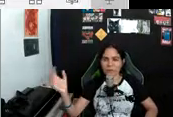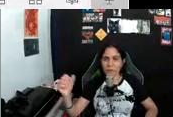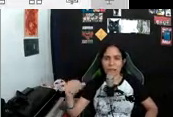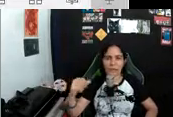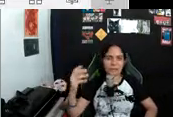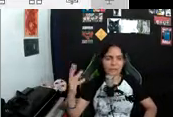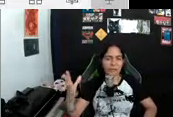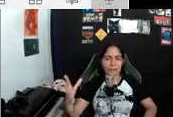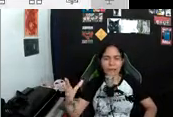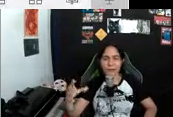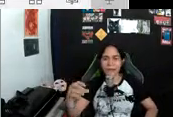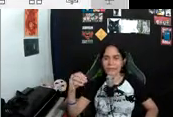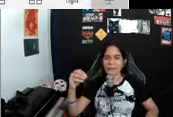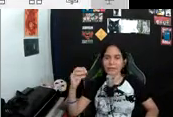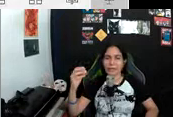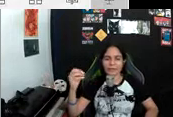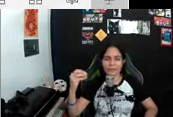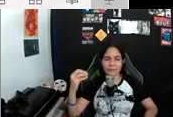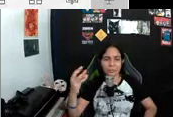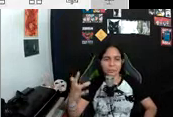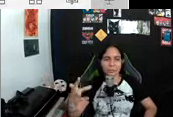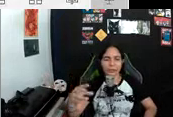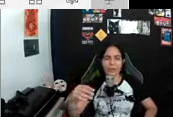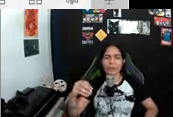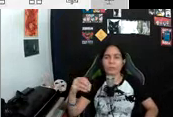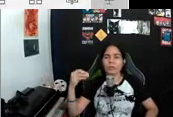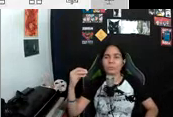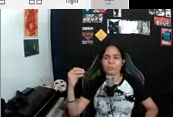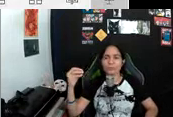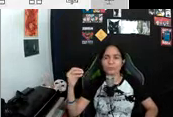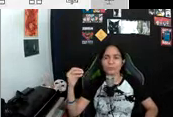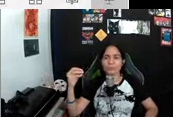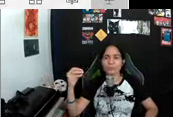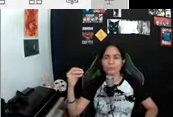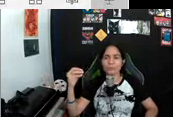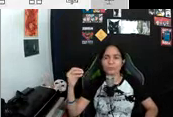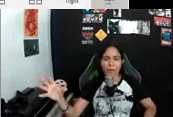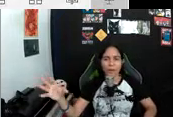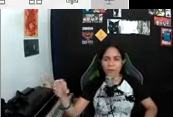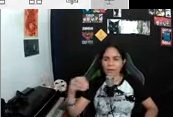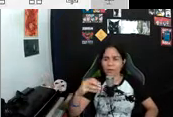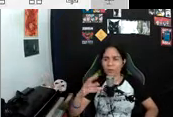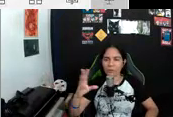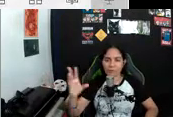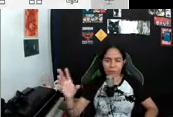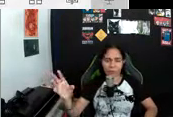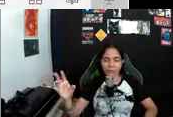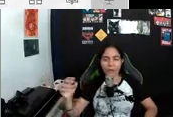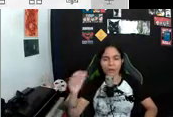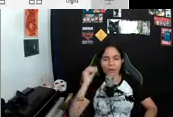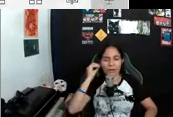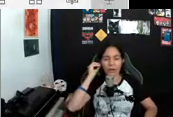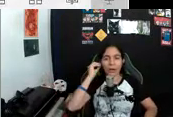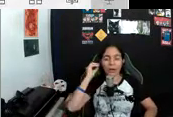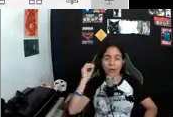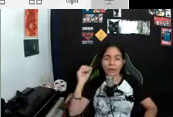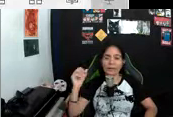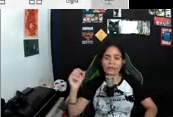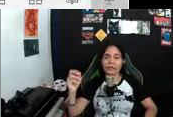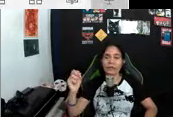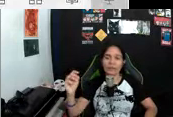categorias profissionais, enfermagem, né, através do COFEM, o pessoal do direito com a OAB ou com qualquer outra